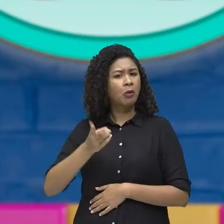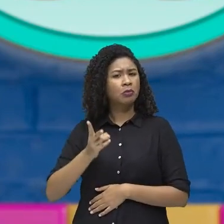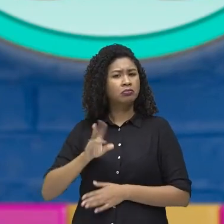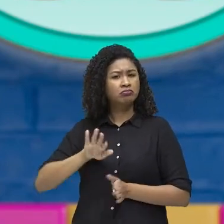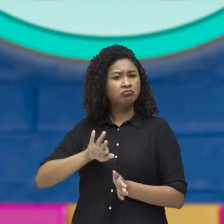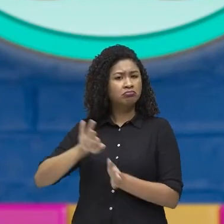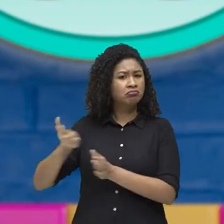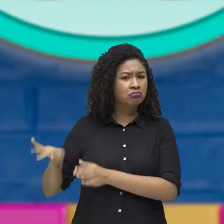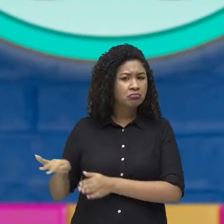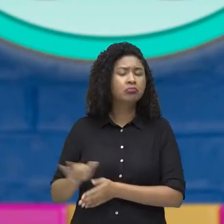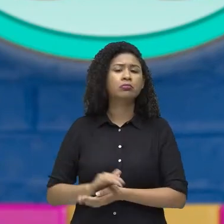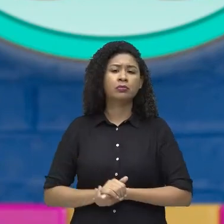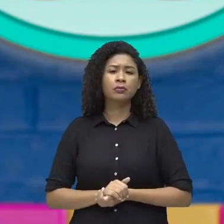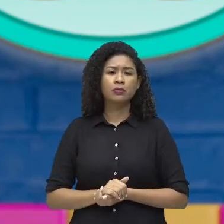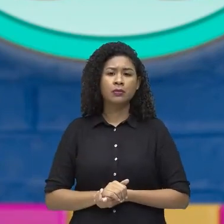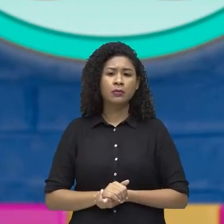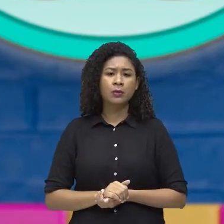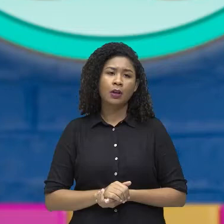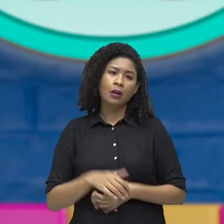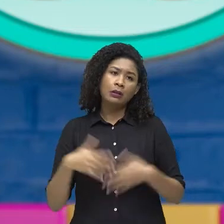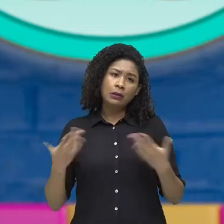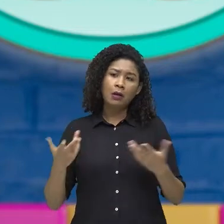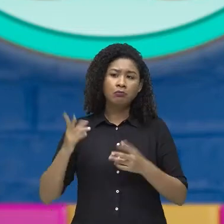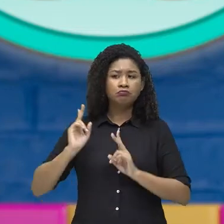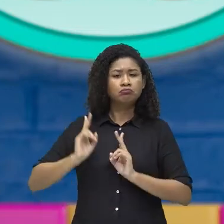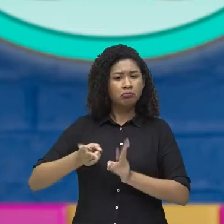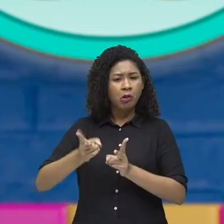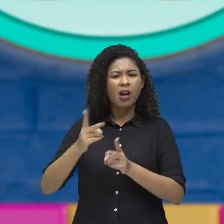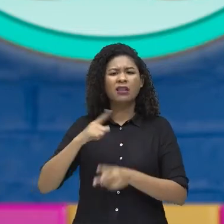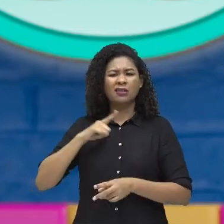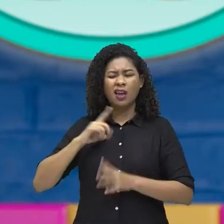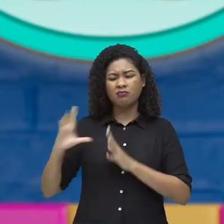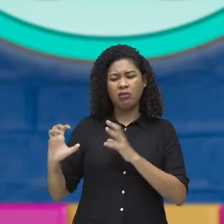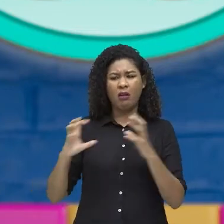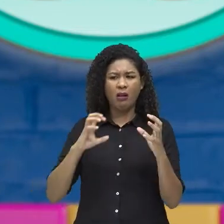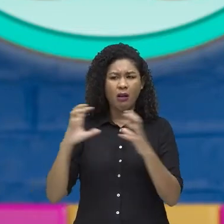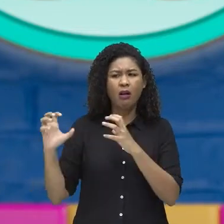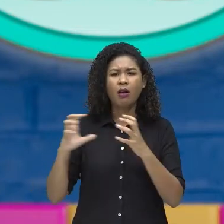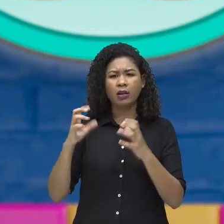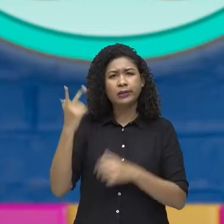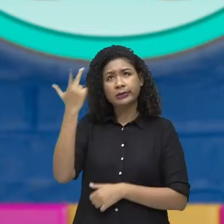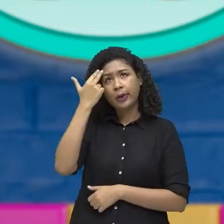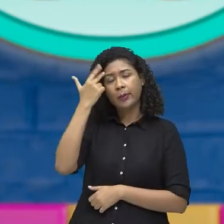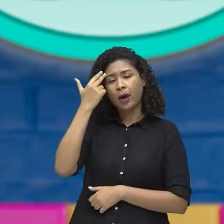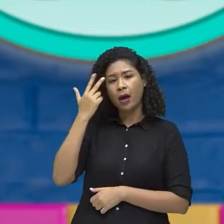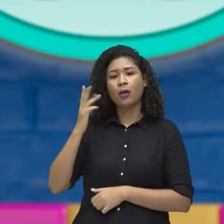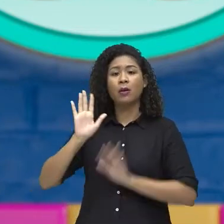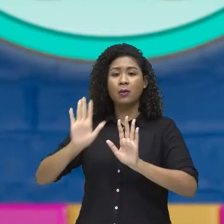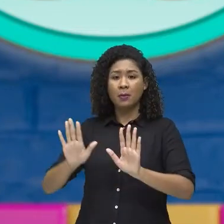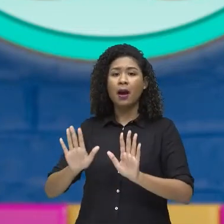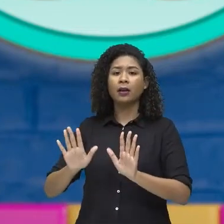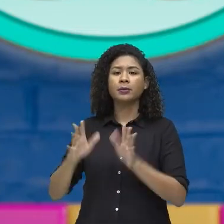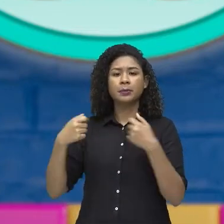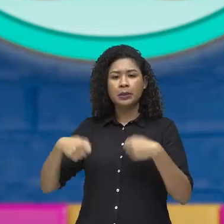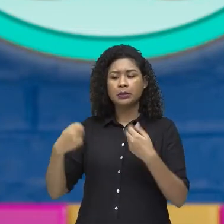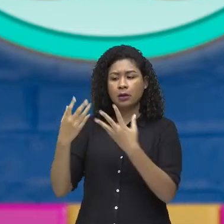profundidade. E é natural que a relação tenha conflito, desde que esses conflitos sejam solucionados de maneira positiva para ambos os lados. Então,